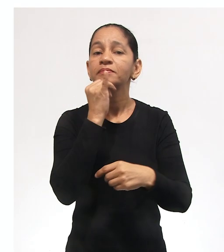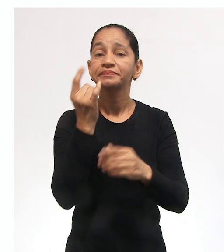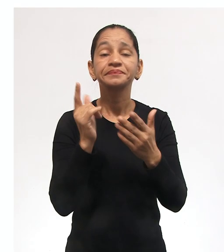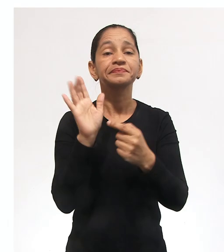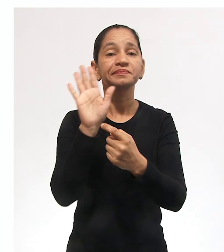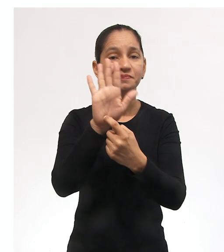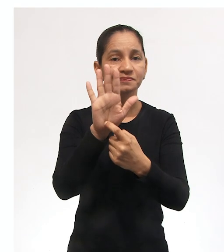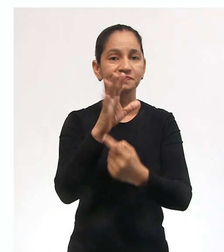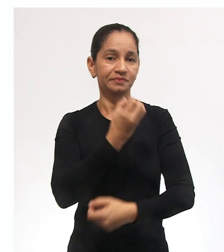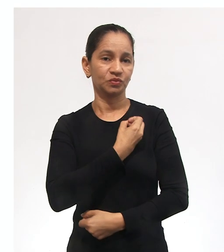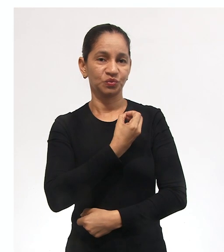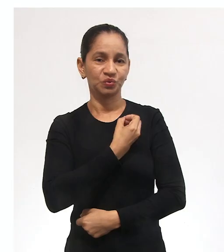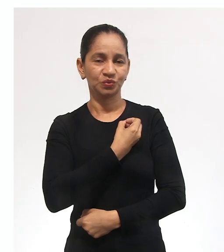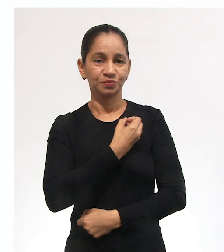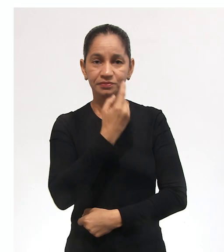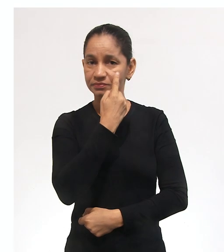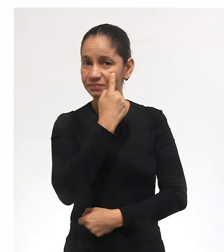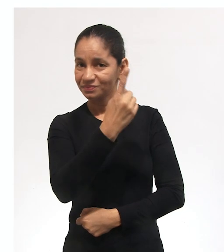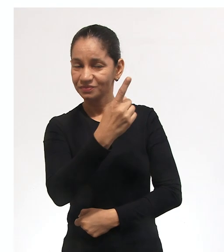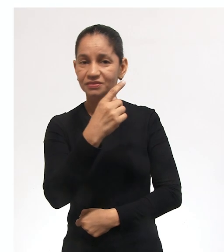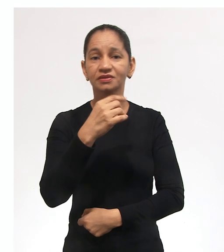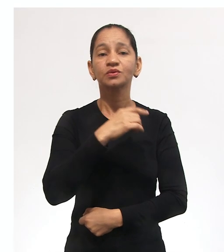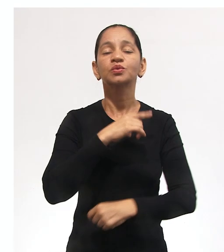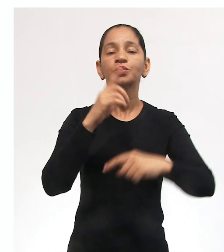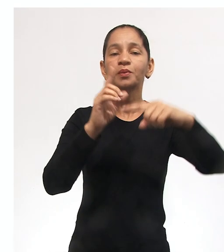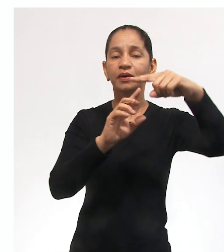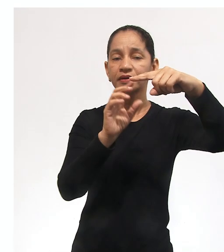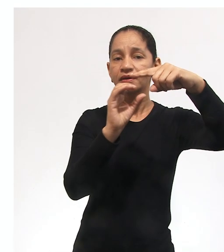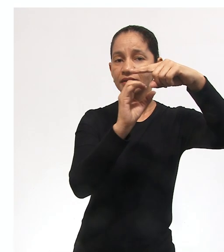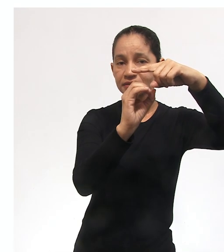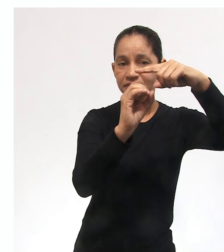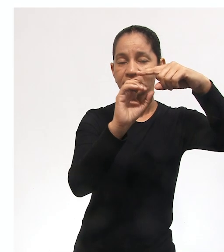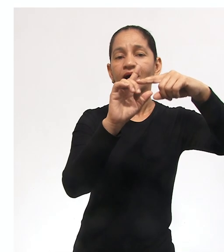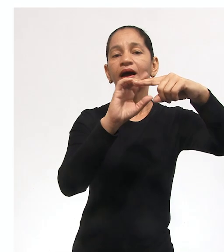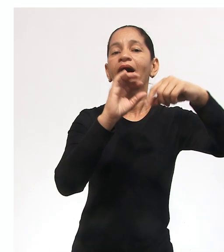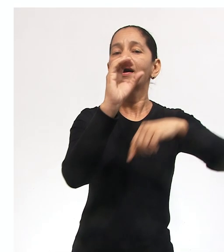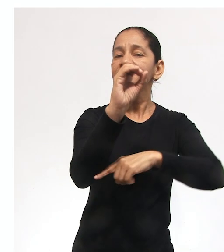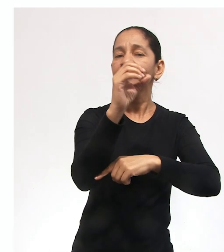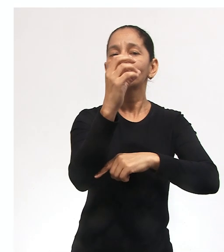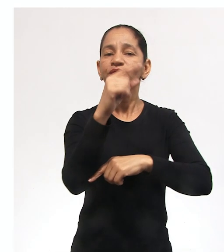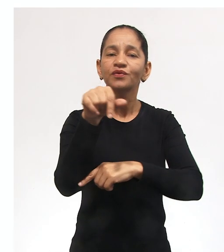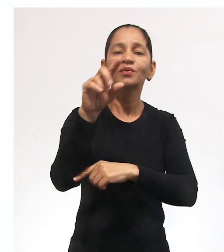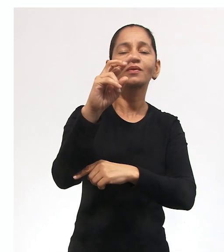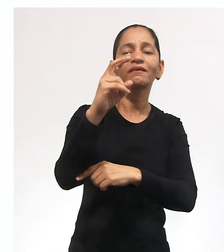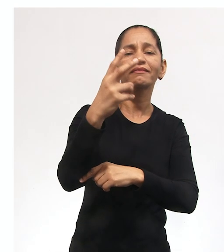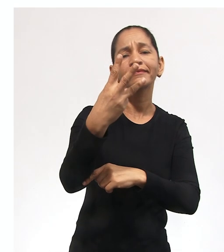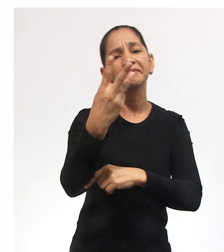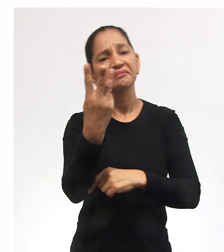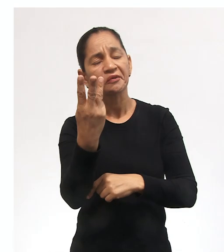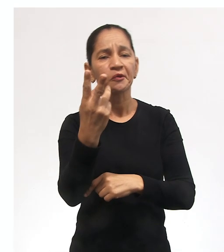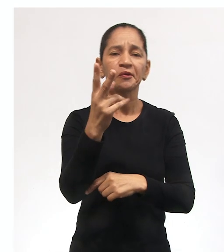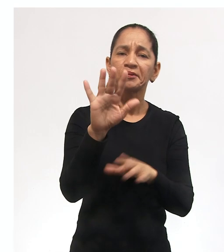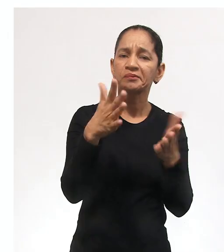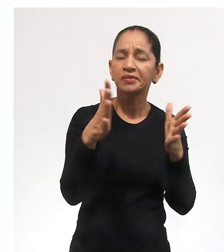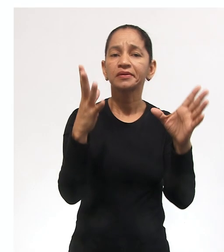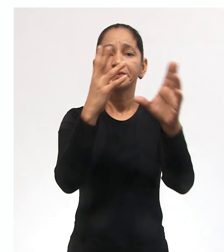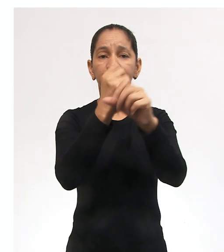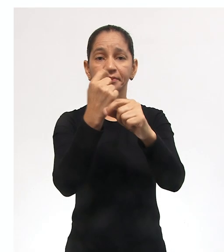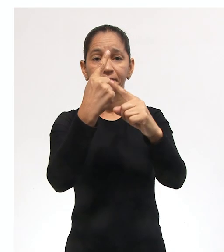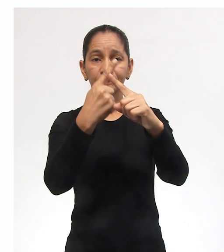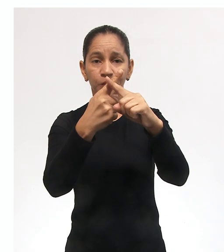Então, a gente vai ter aqui o número decimal, 0,32. Se eu quiser transformar em porcentagem, multiplico por